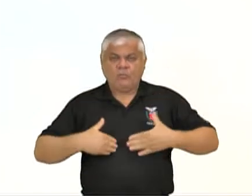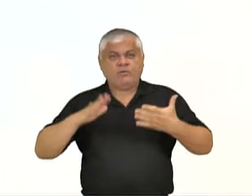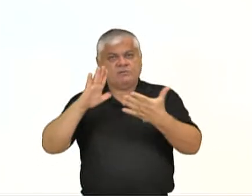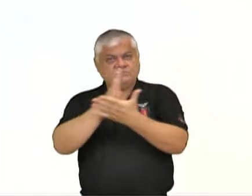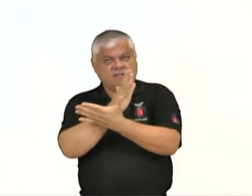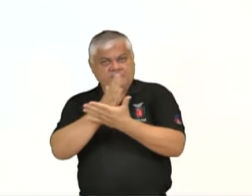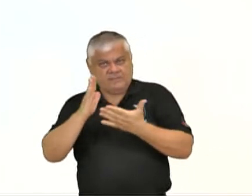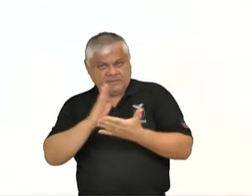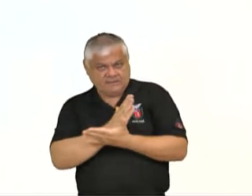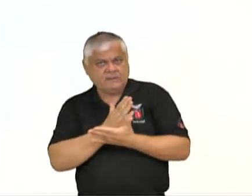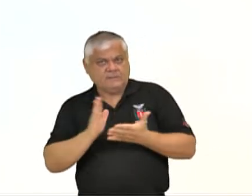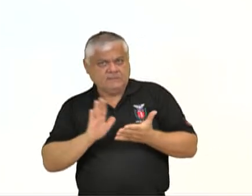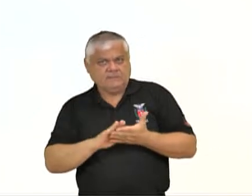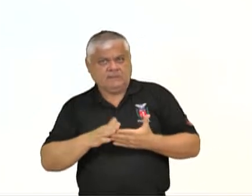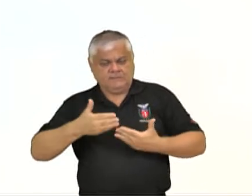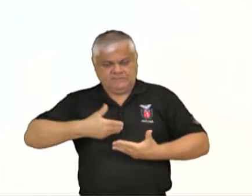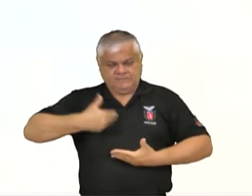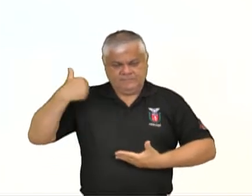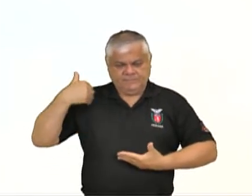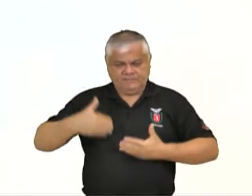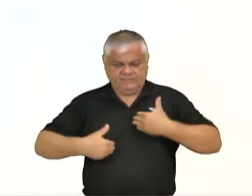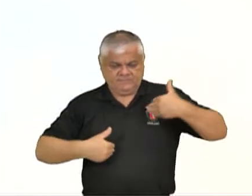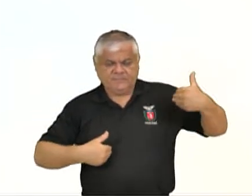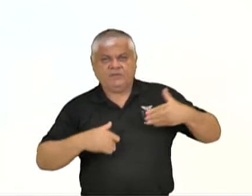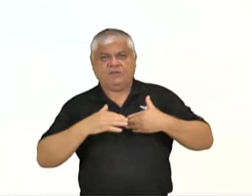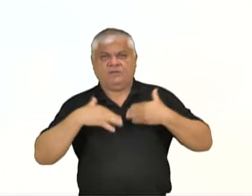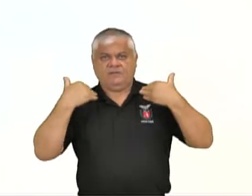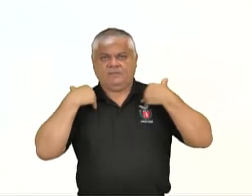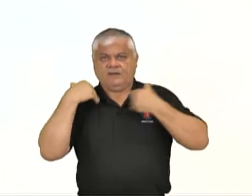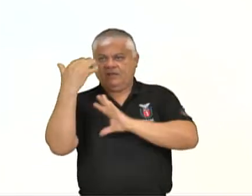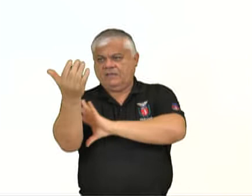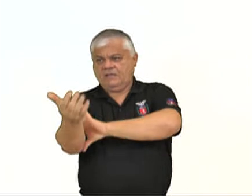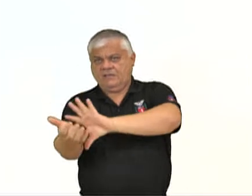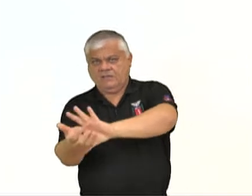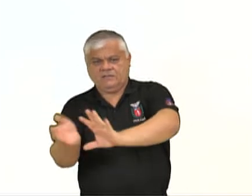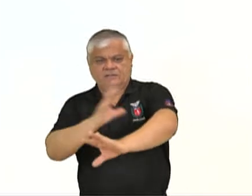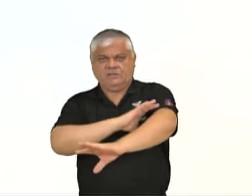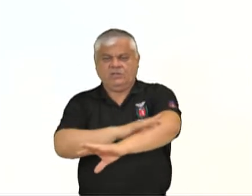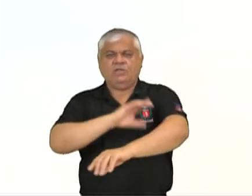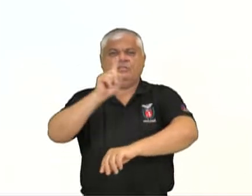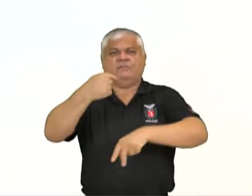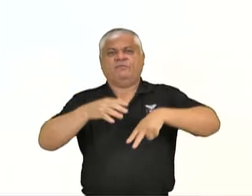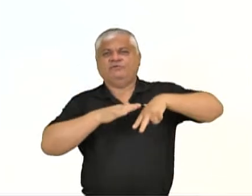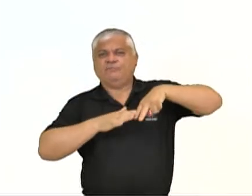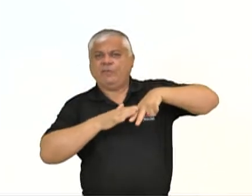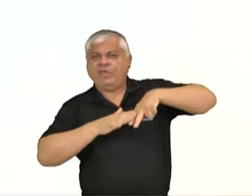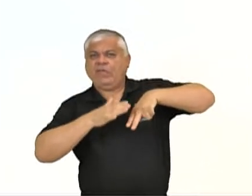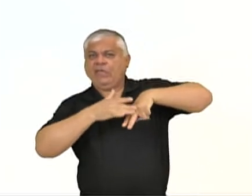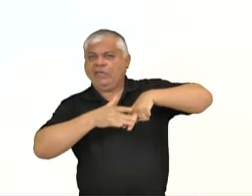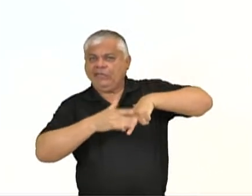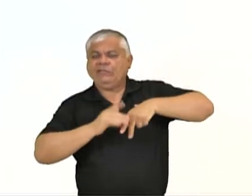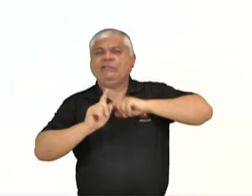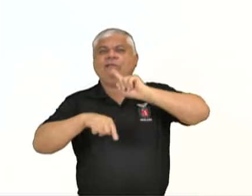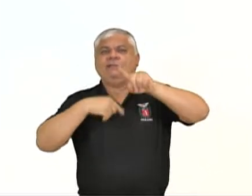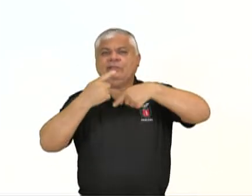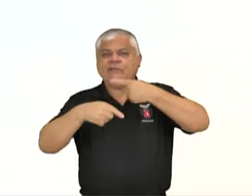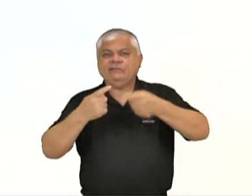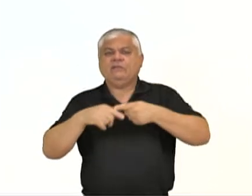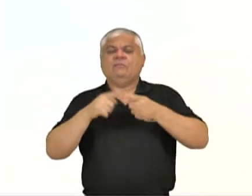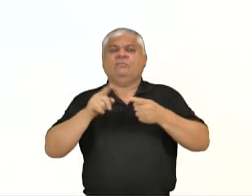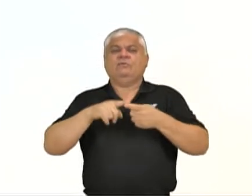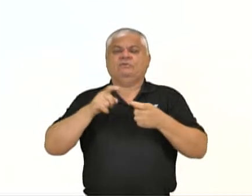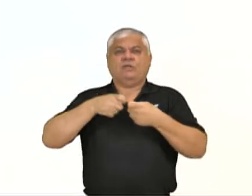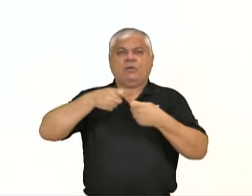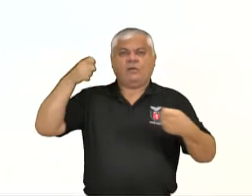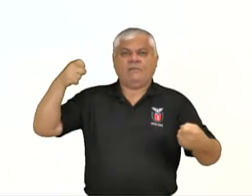forma fragmentada, né? Segmentada. Ora eu trabalho braços, ora eu trabalho pernas, ora eu trabalho treinamento mais